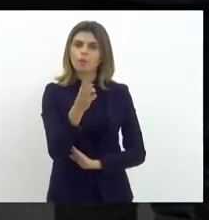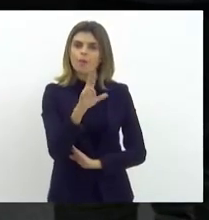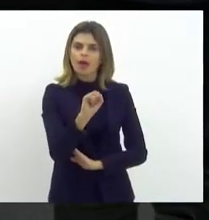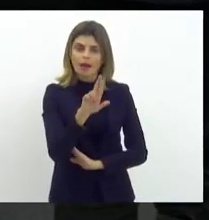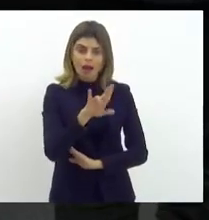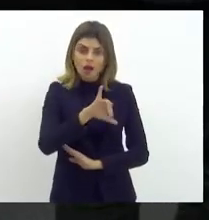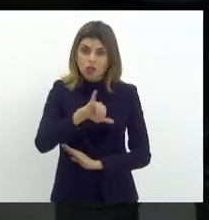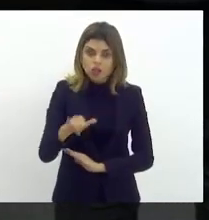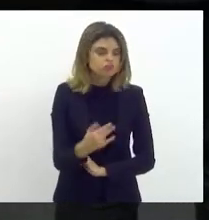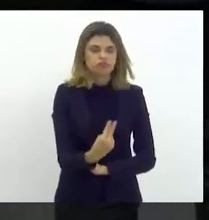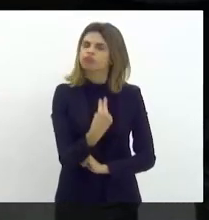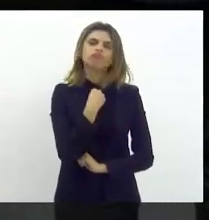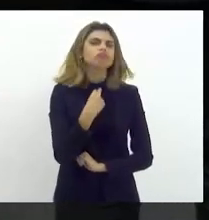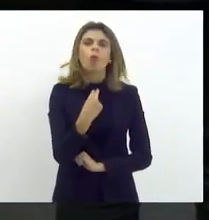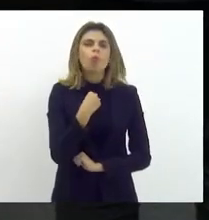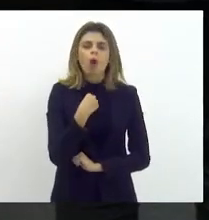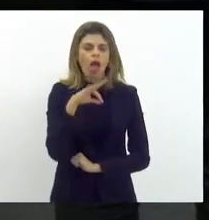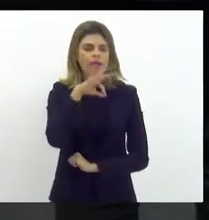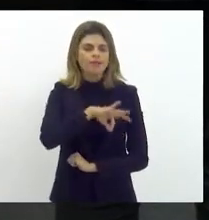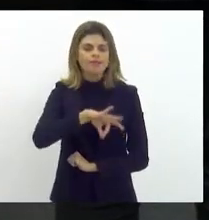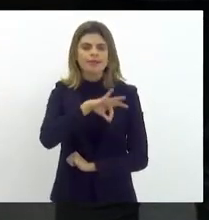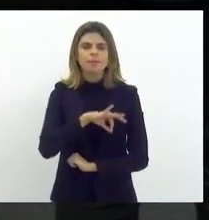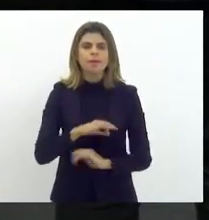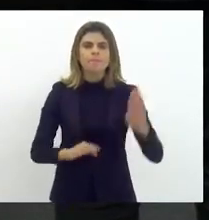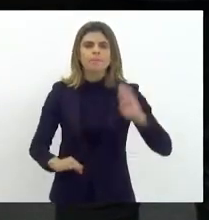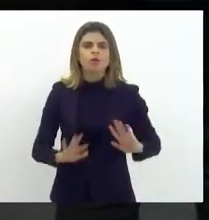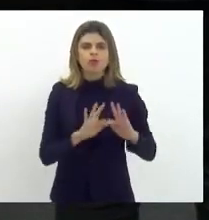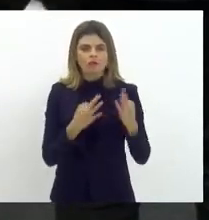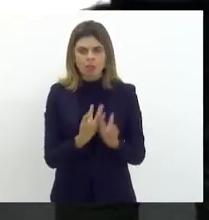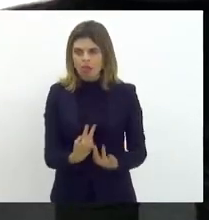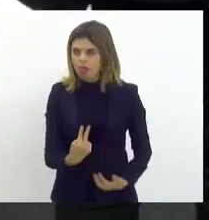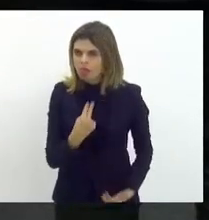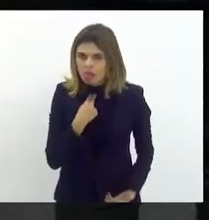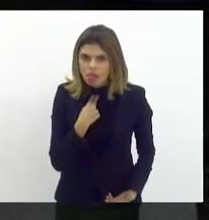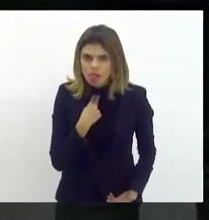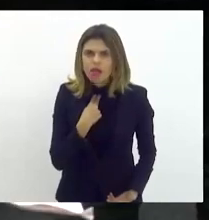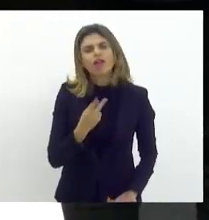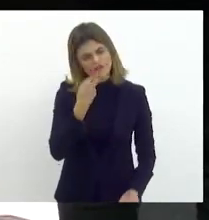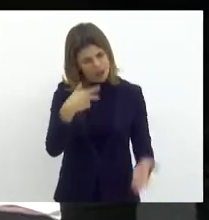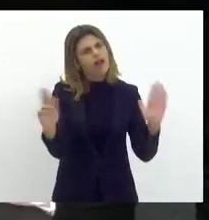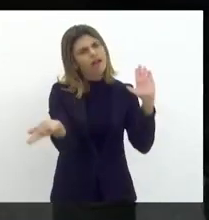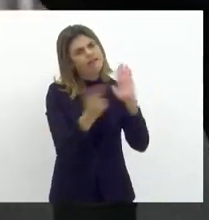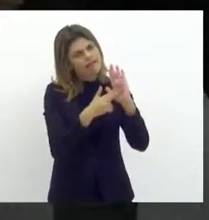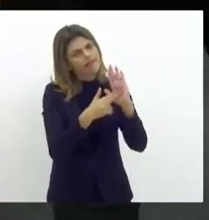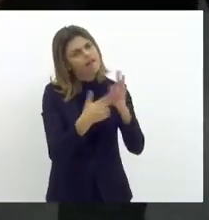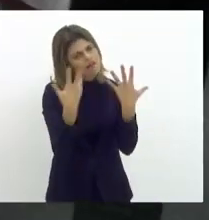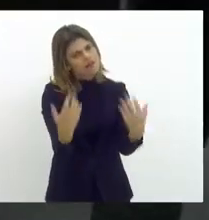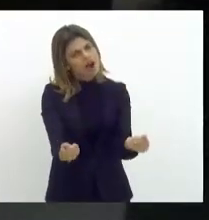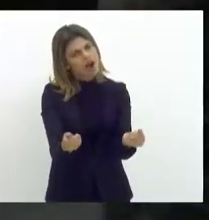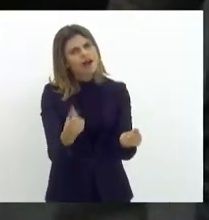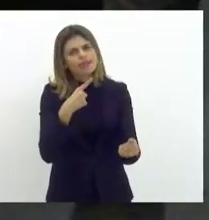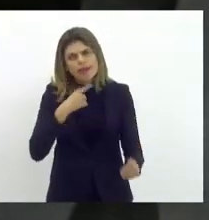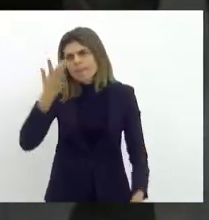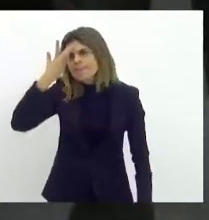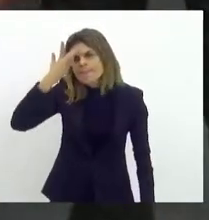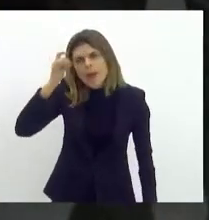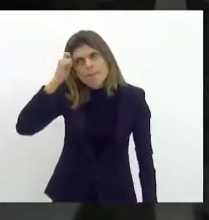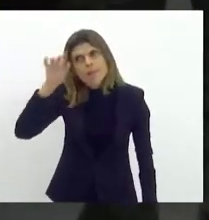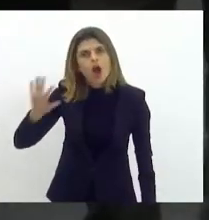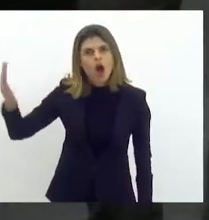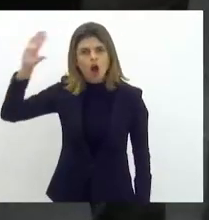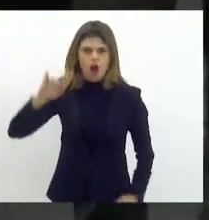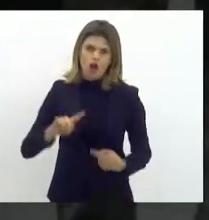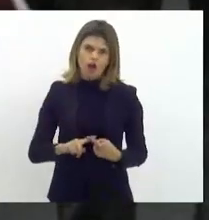receber super RJ não pode receber o bolsa família então Vamos ser verdadeiros vamos ter memória vamos